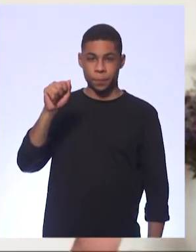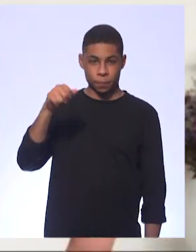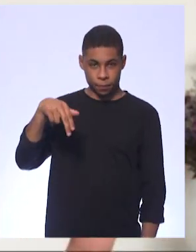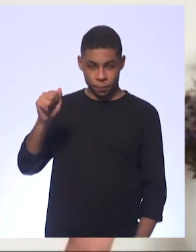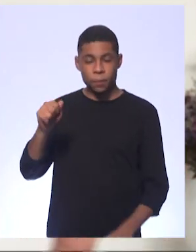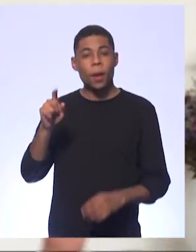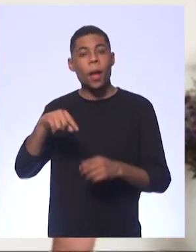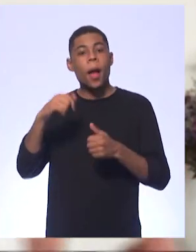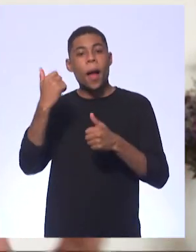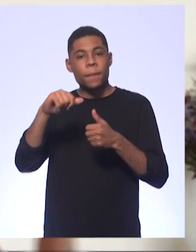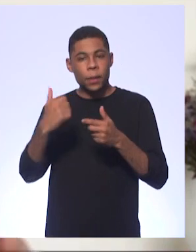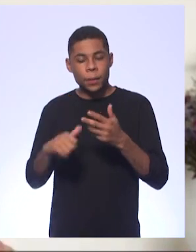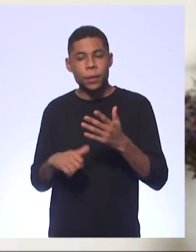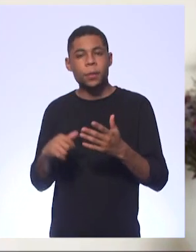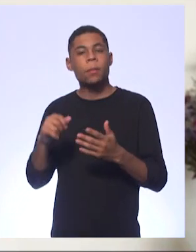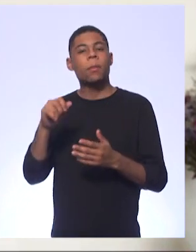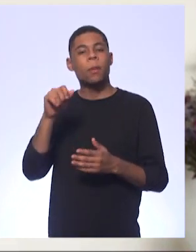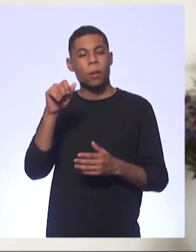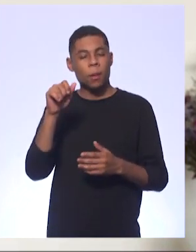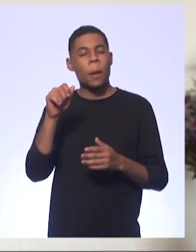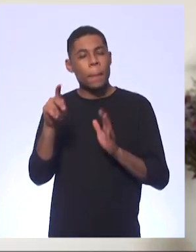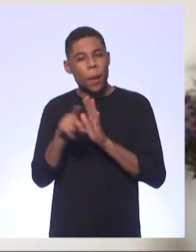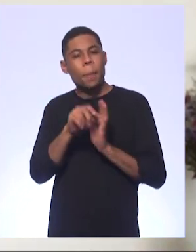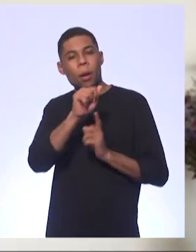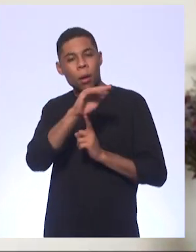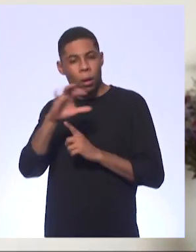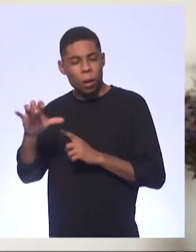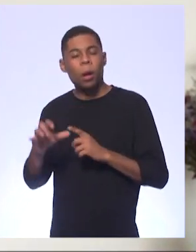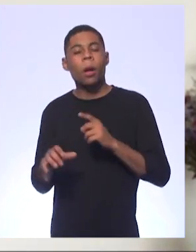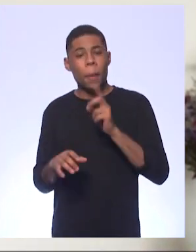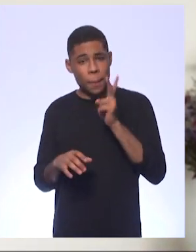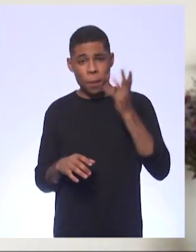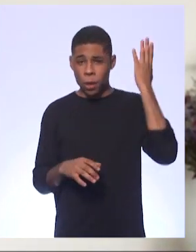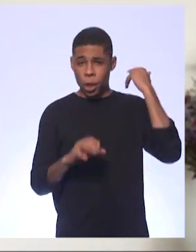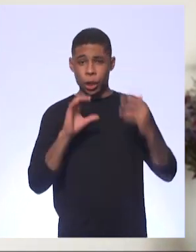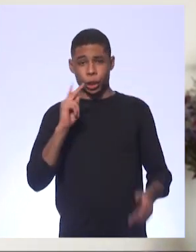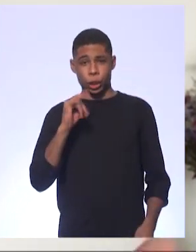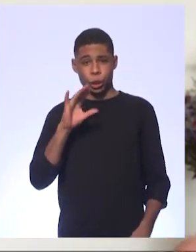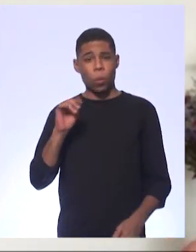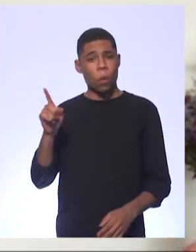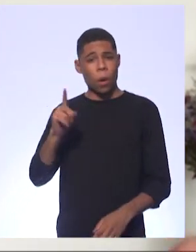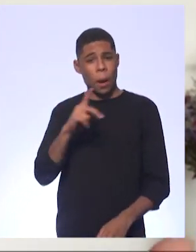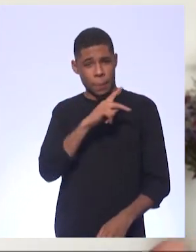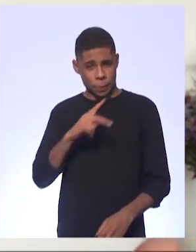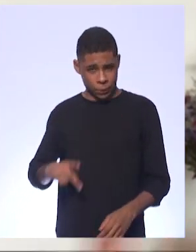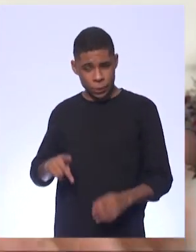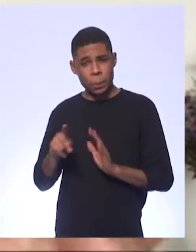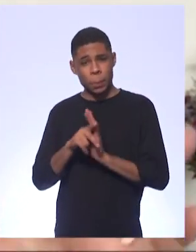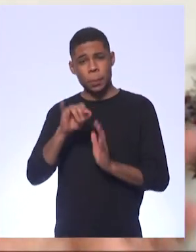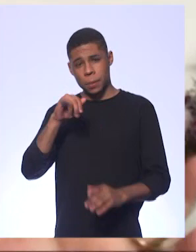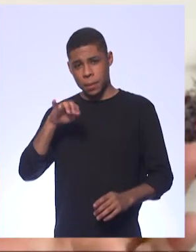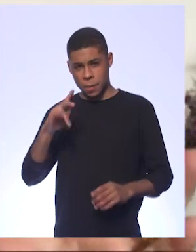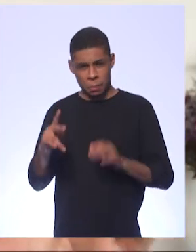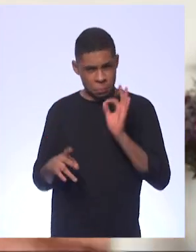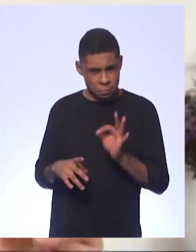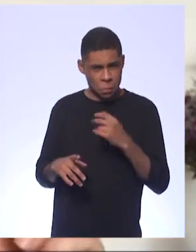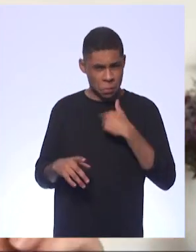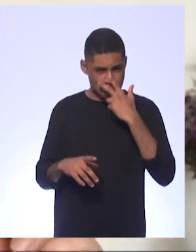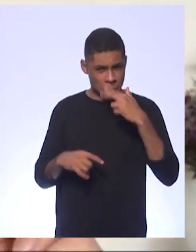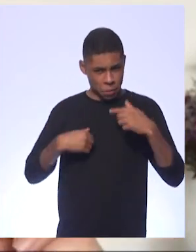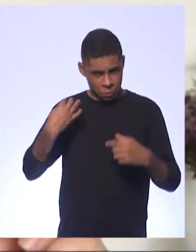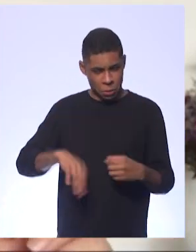avaliação de alfabetização, que, aliás, foi feita quando o Chico era presidente do INEP, se eu não estou enganada, acho que estou